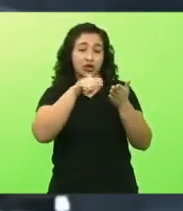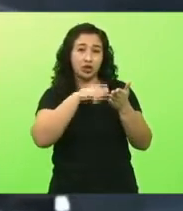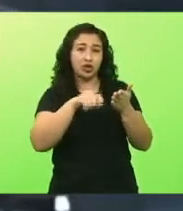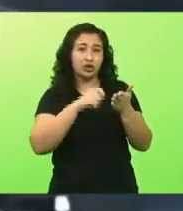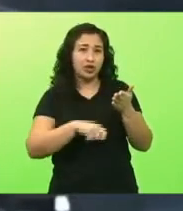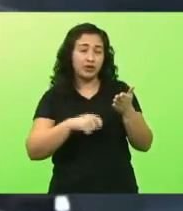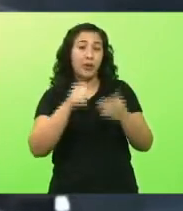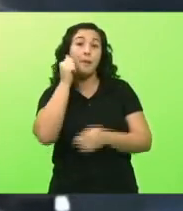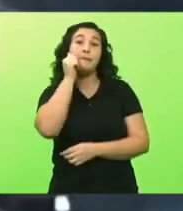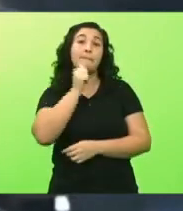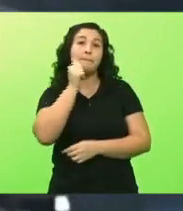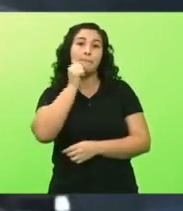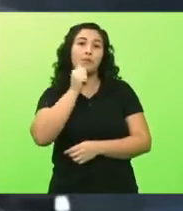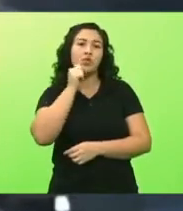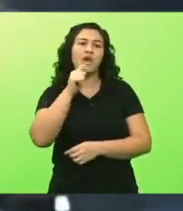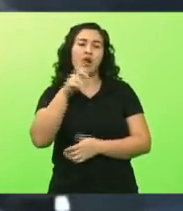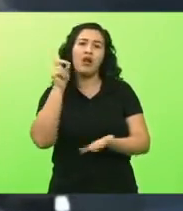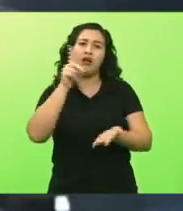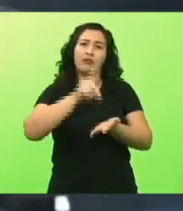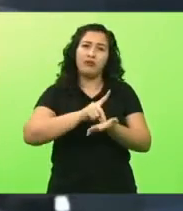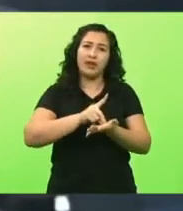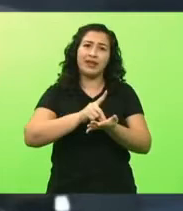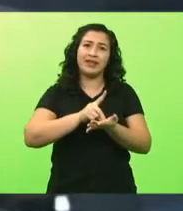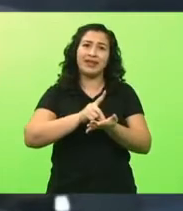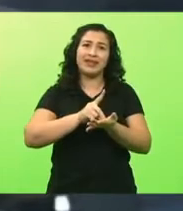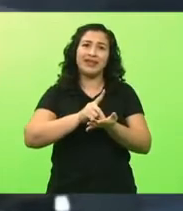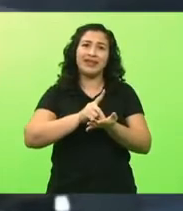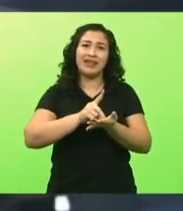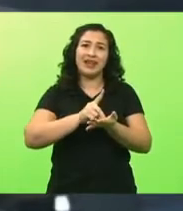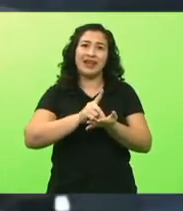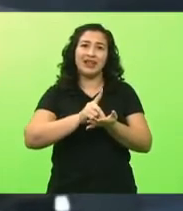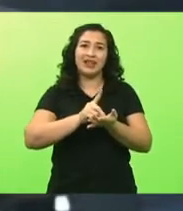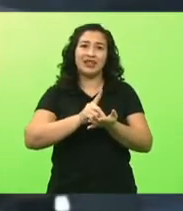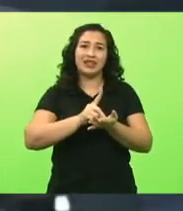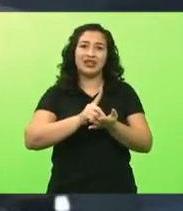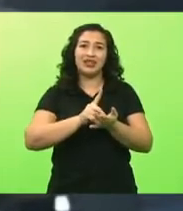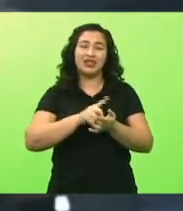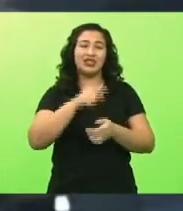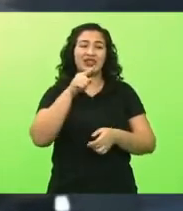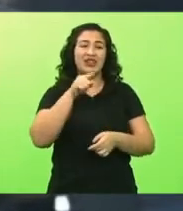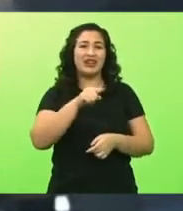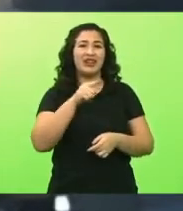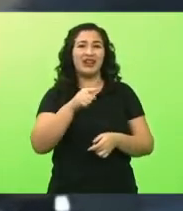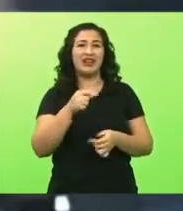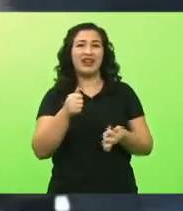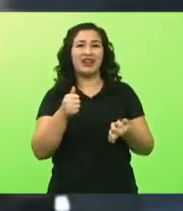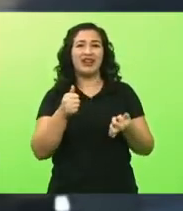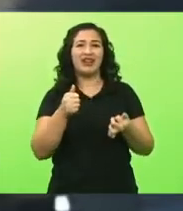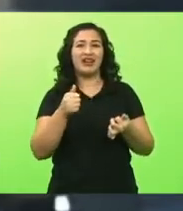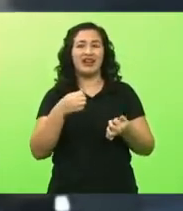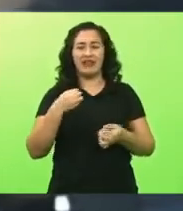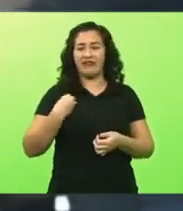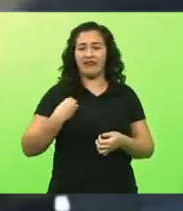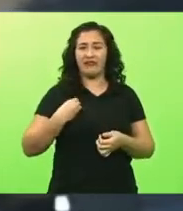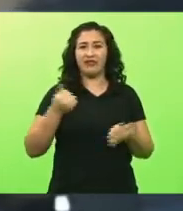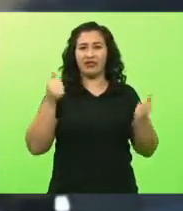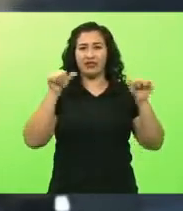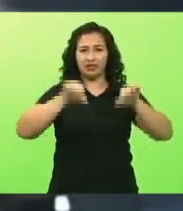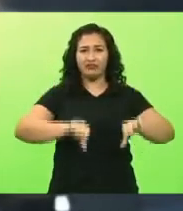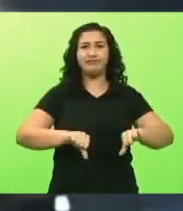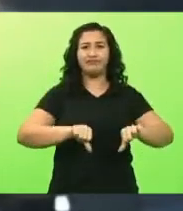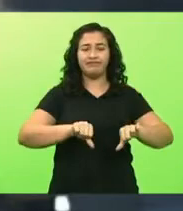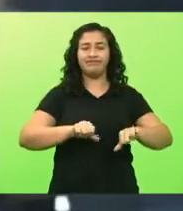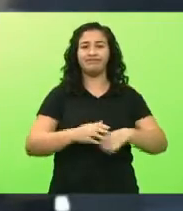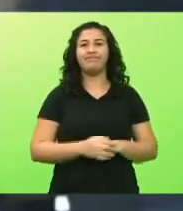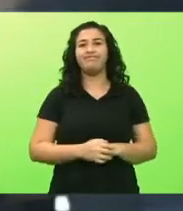tem sido, de verdade, a mais sacrificada metade do gênero humano. Um século depois,